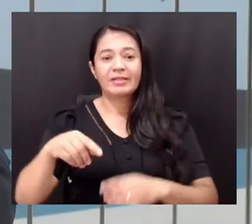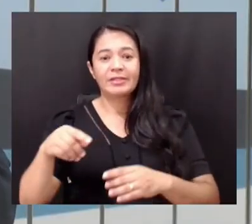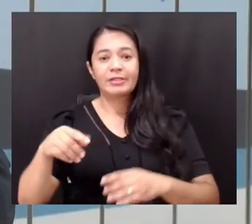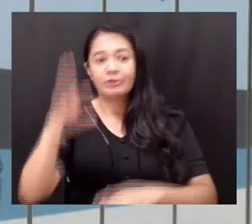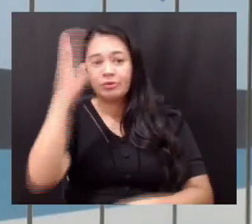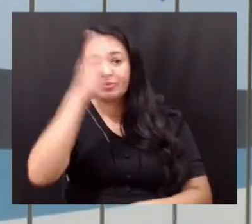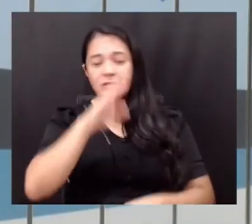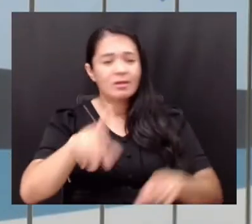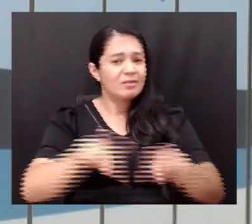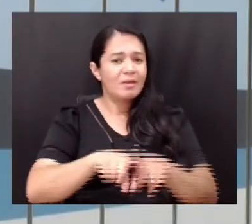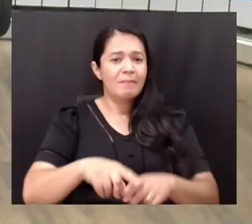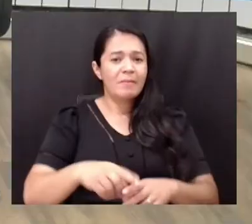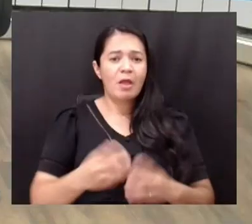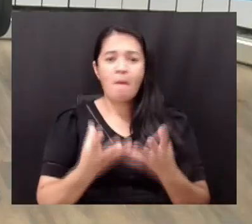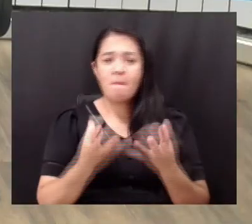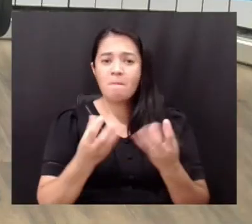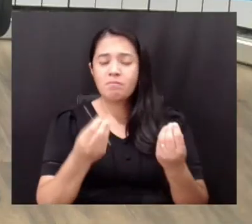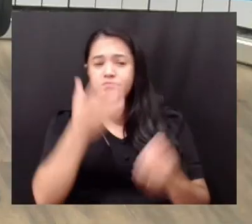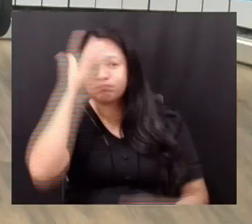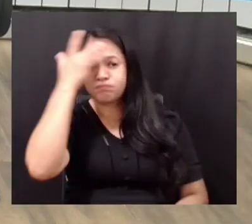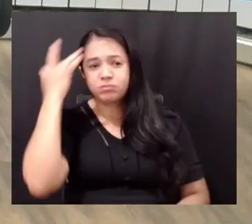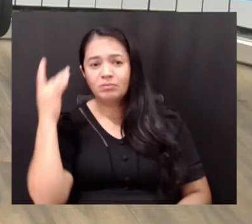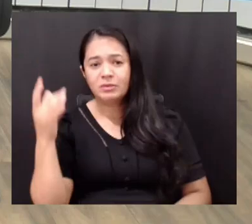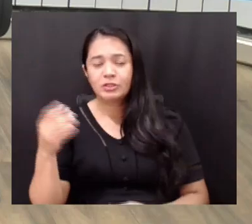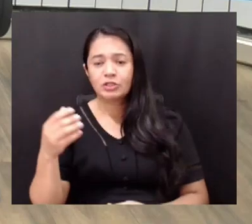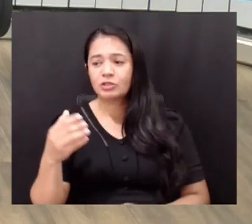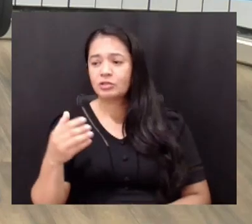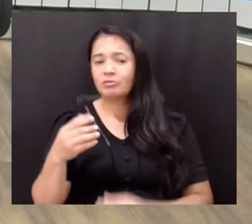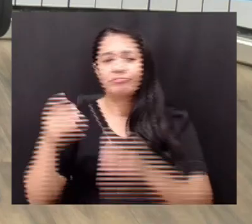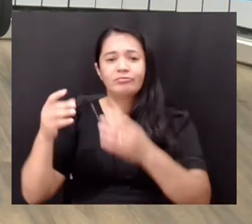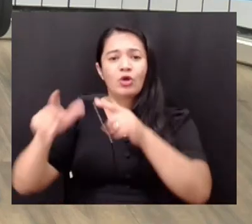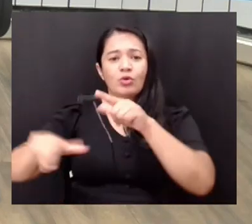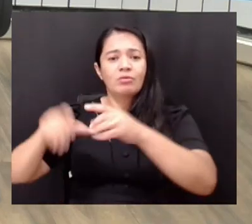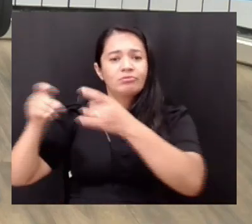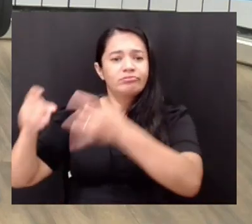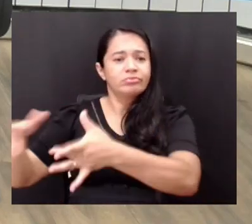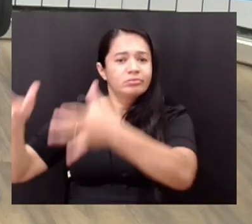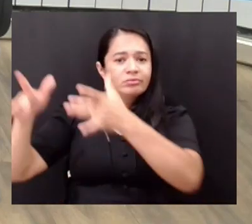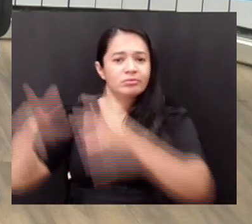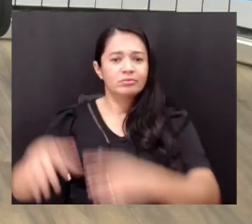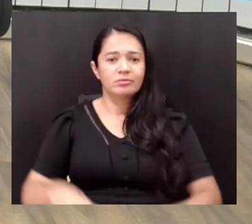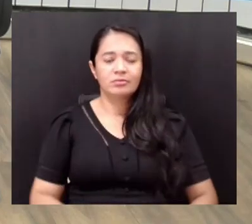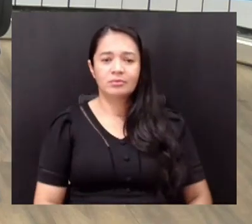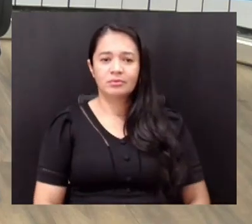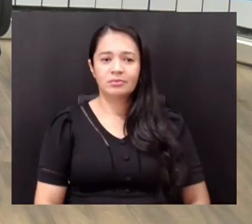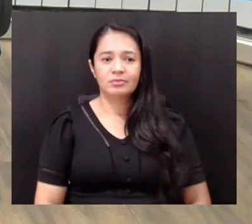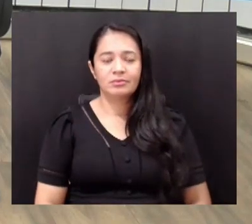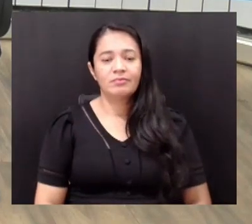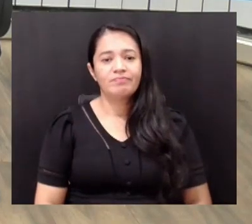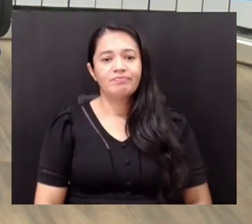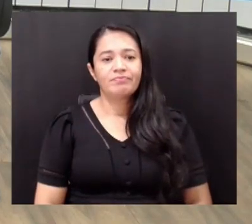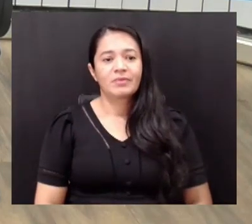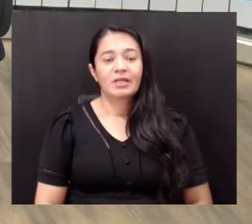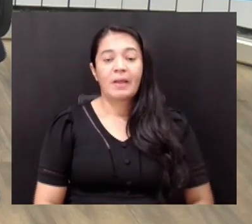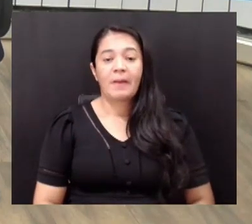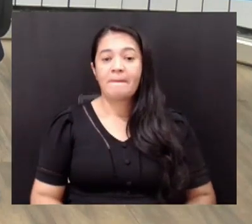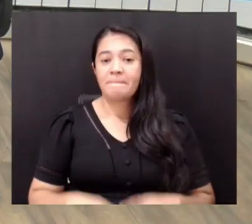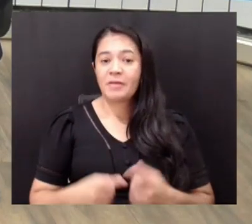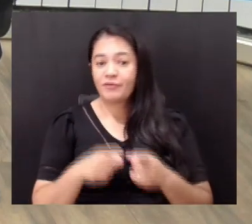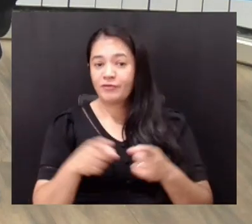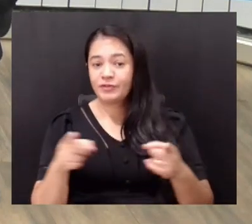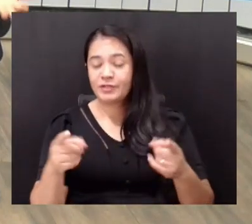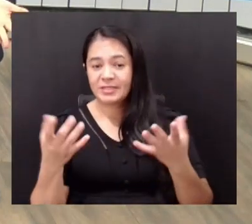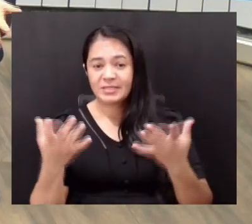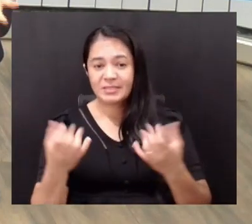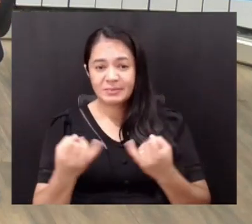pedindo a demissão sem ter uma recolocação. Quando você cita, por exemplo, essa empresa que